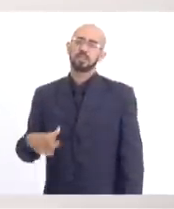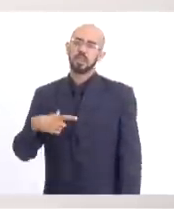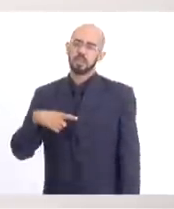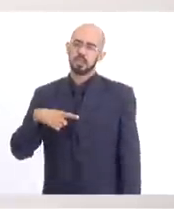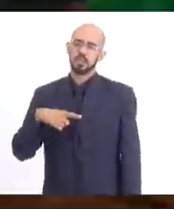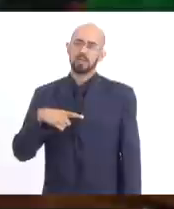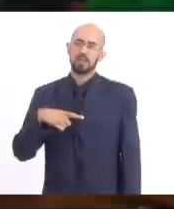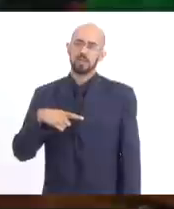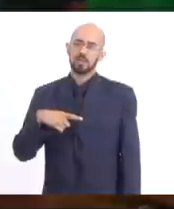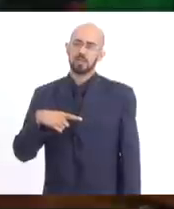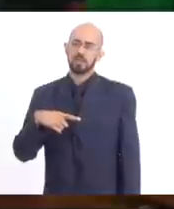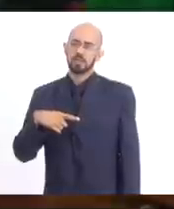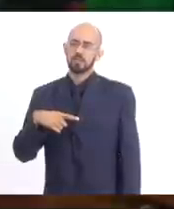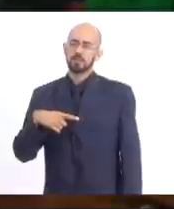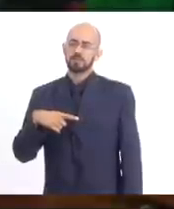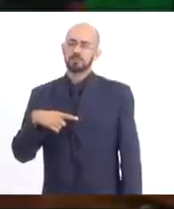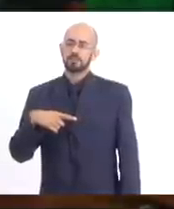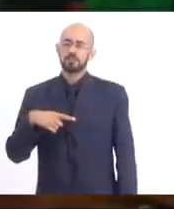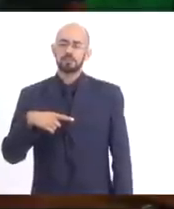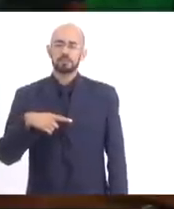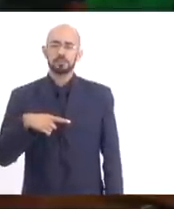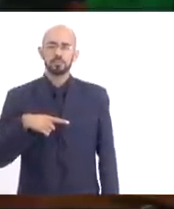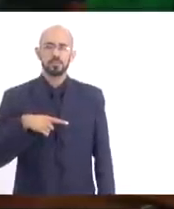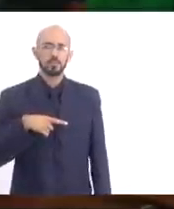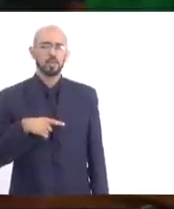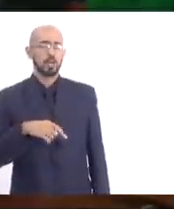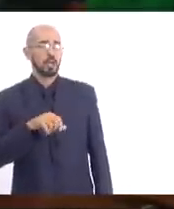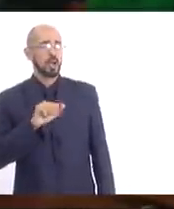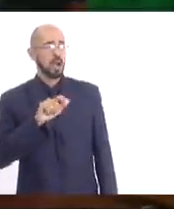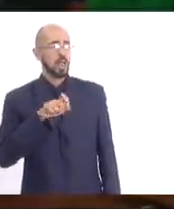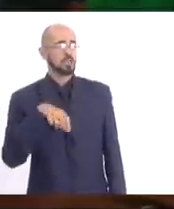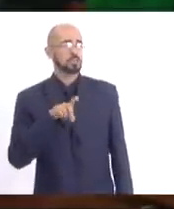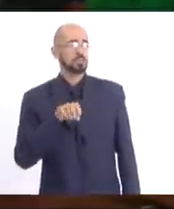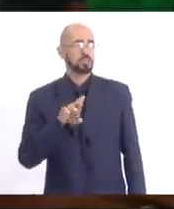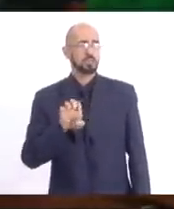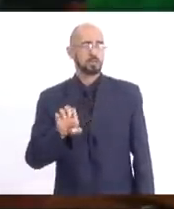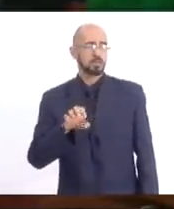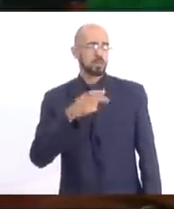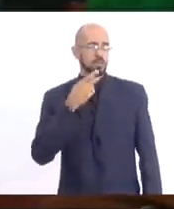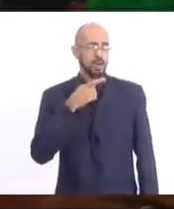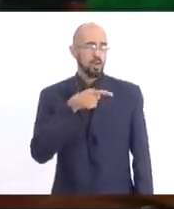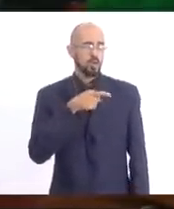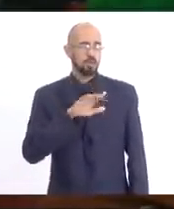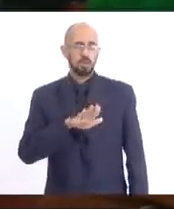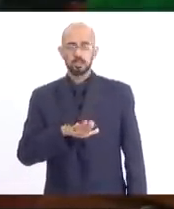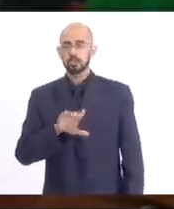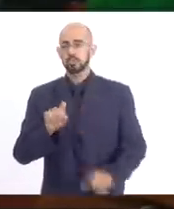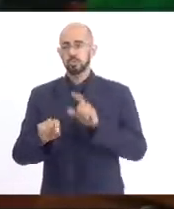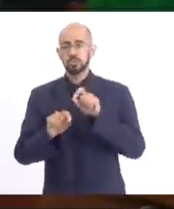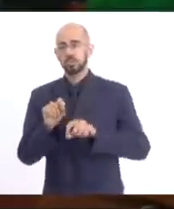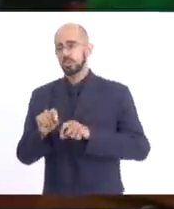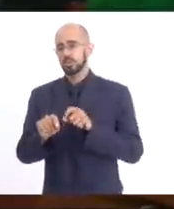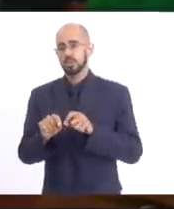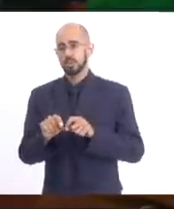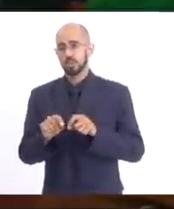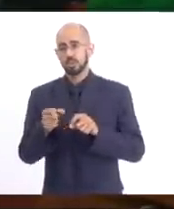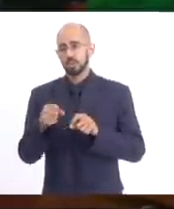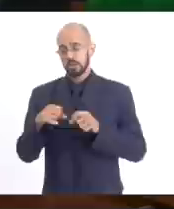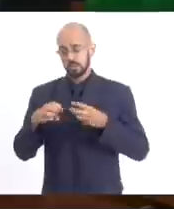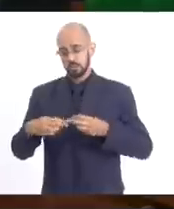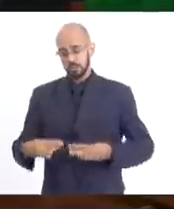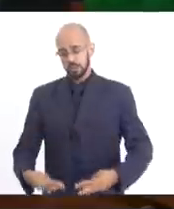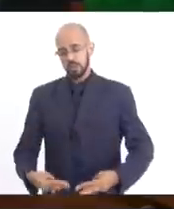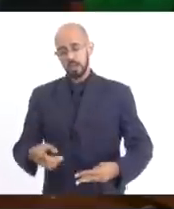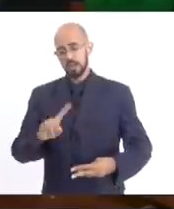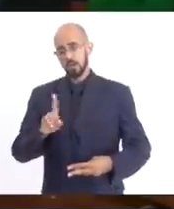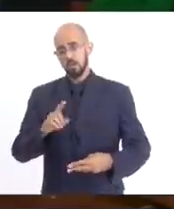Eu queria... O deputado Alexandre Freitas falou as teses são muitas, mas se o Ministério não aceitar, não